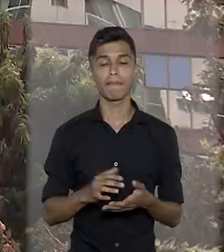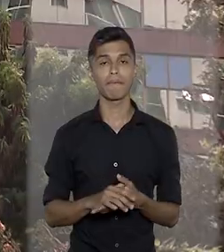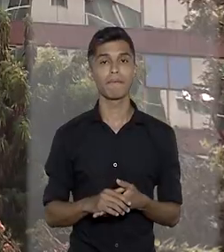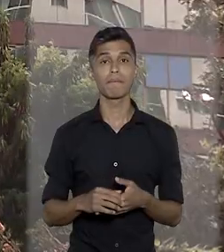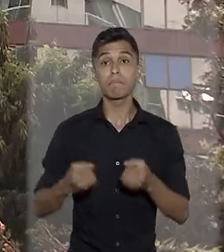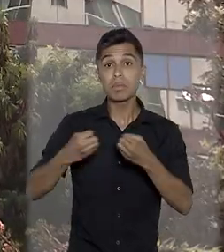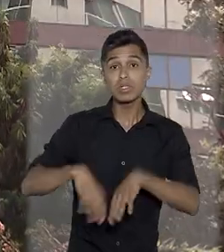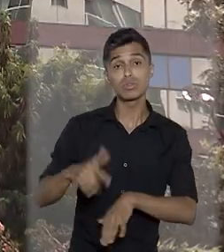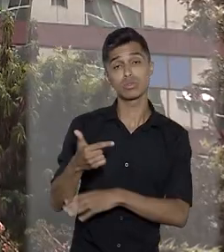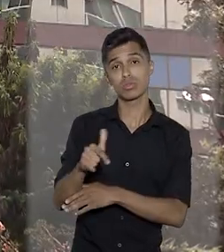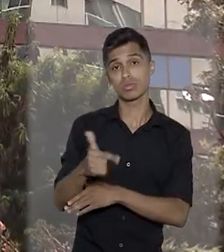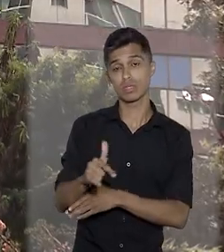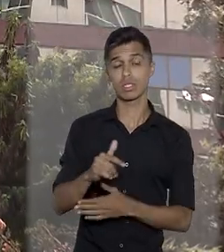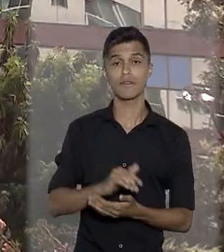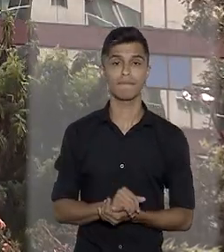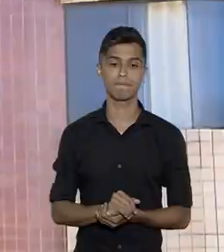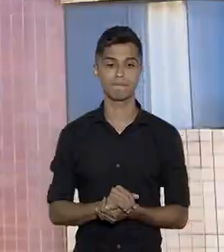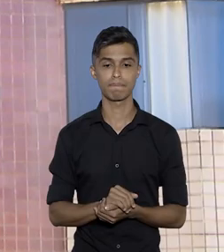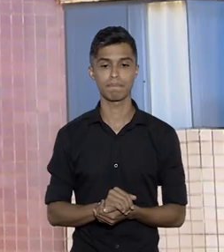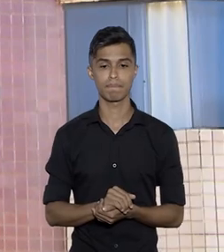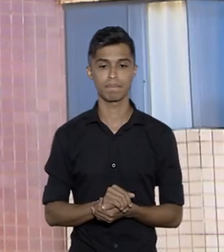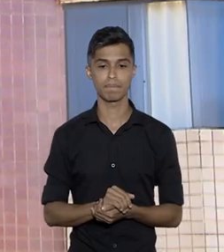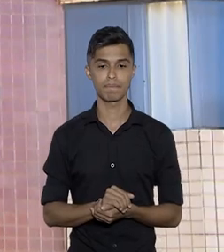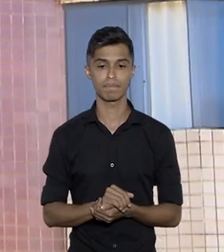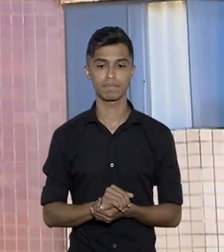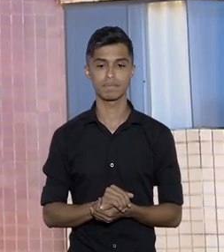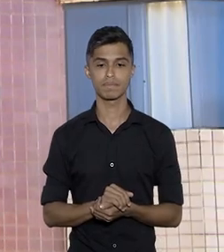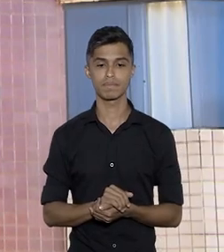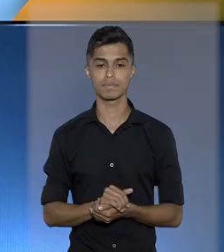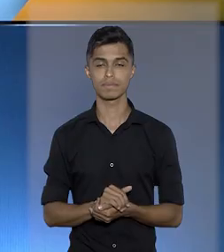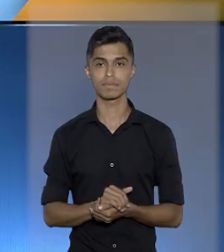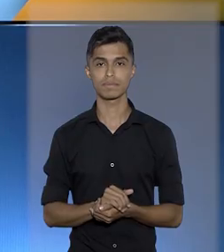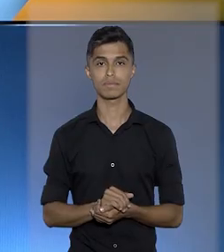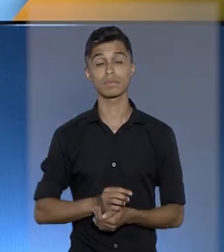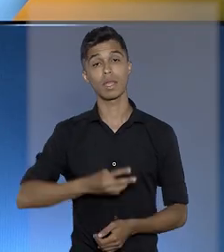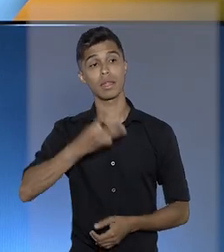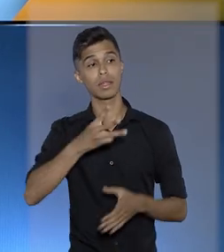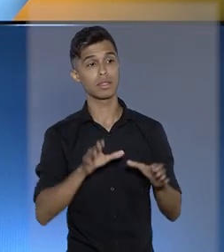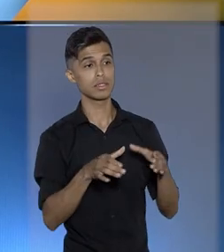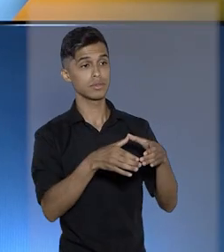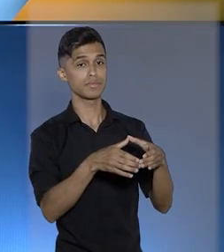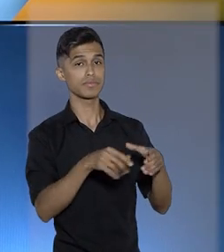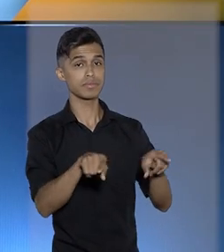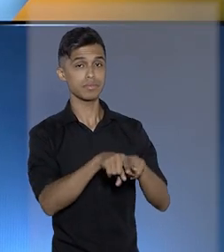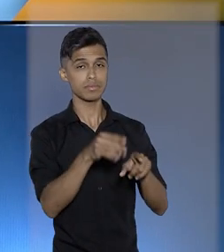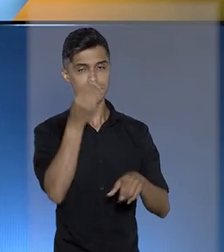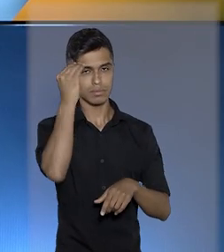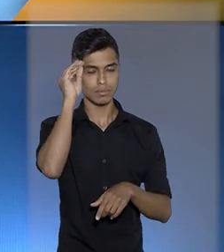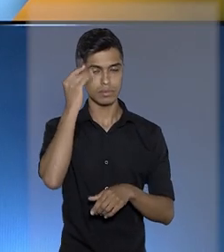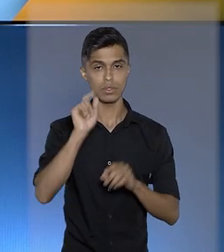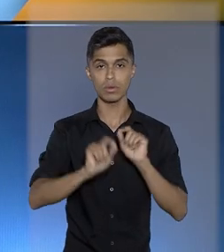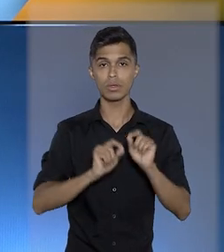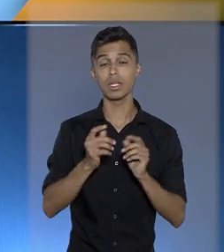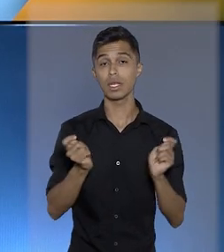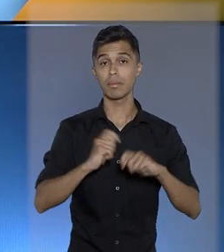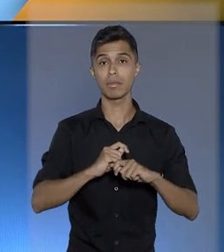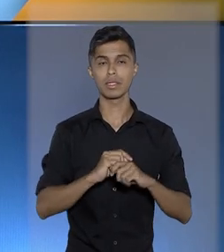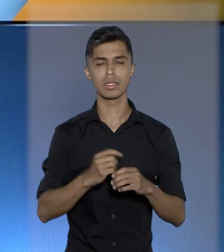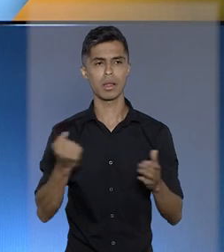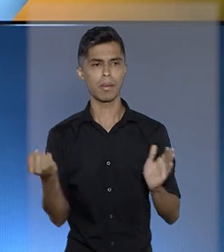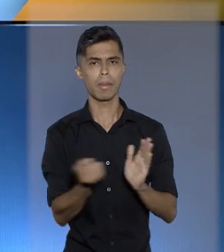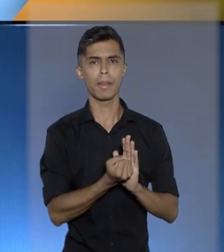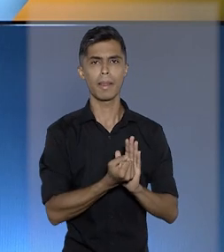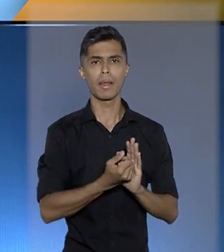a alienação do imóvel prevista no plano de recuperação judicial e a terceira turma também entendeu que é possível fixar